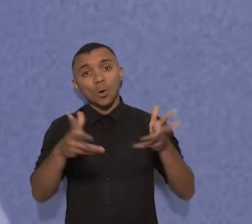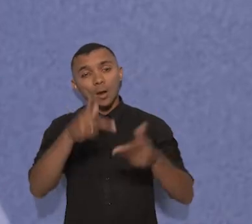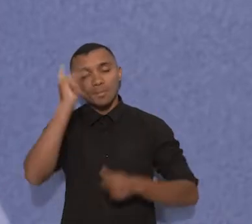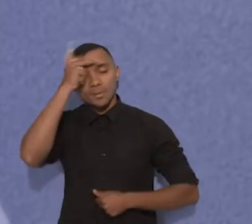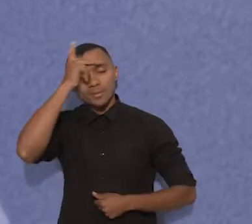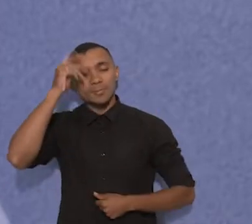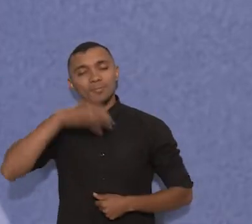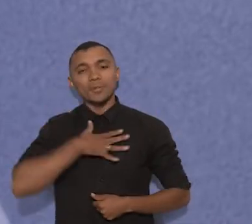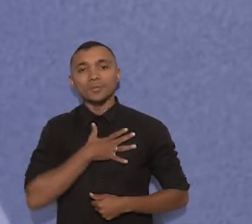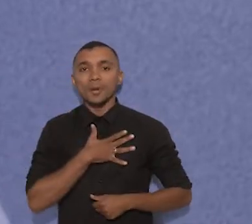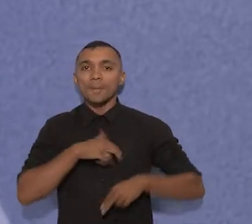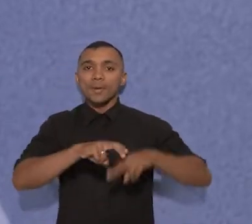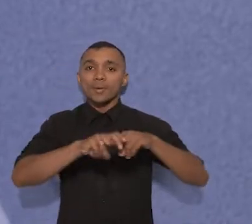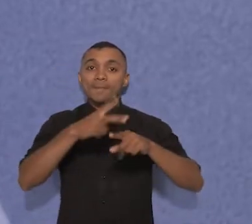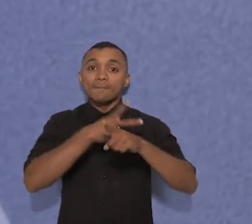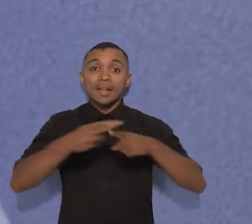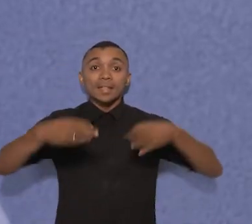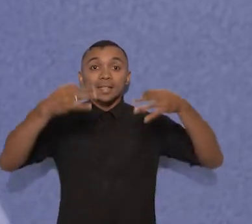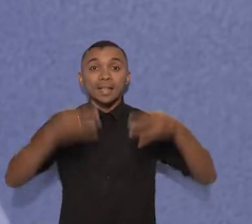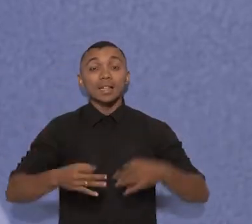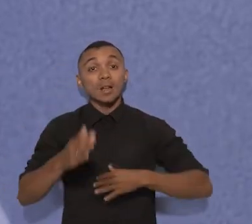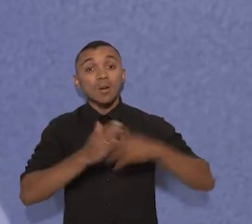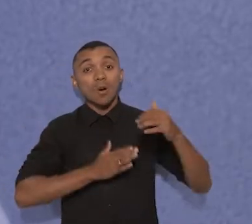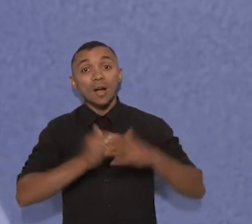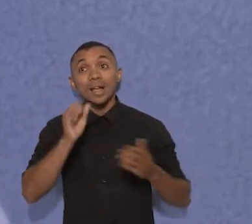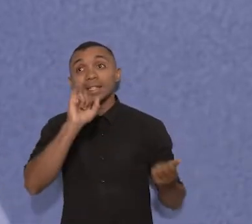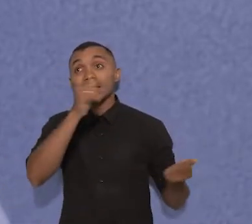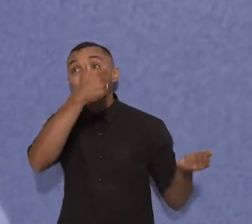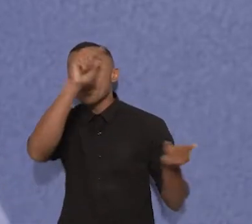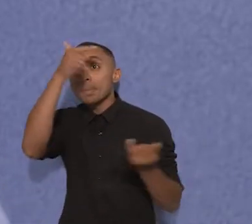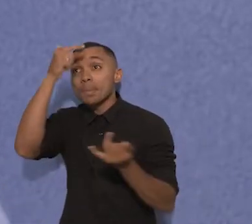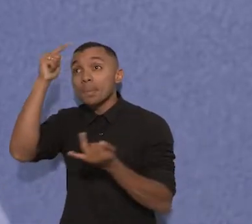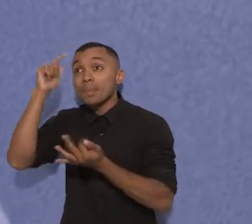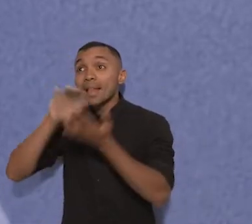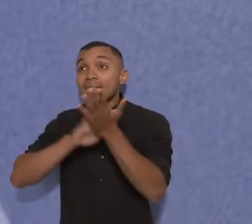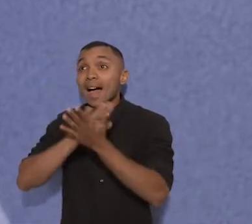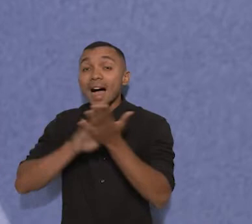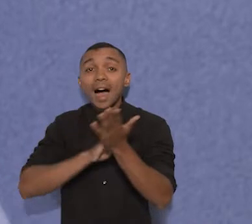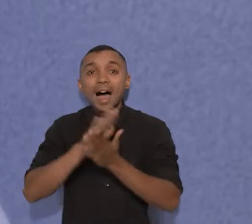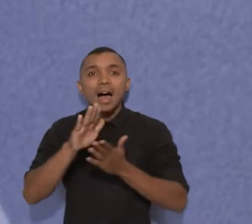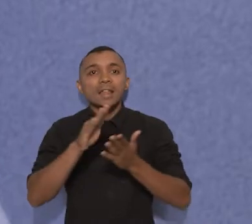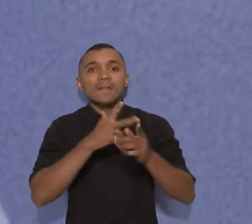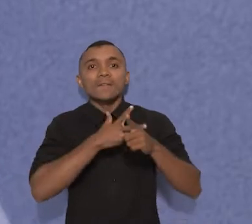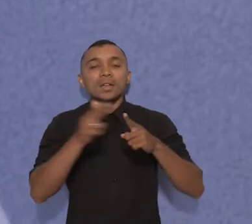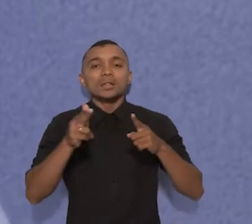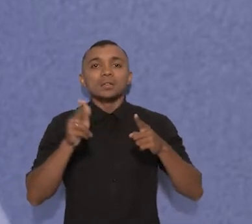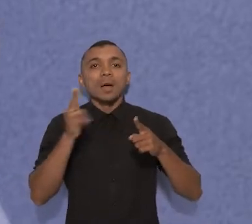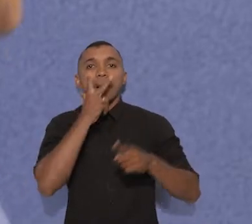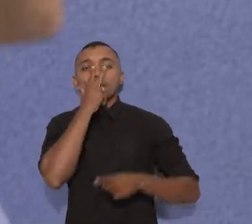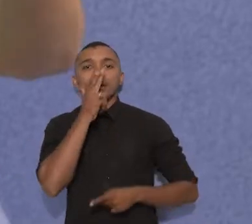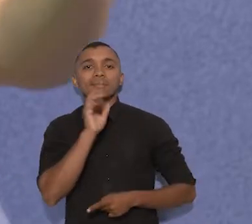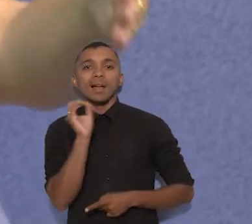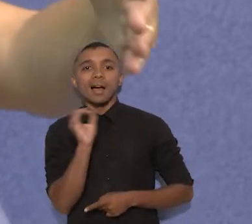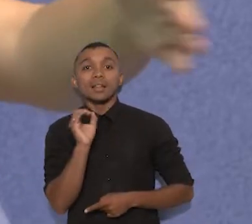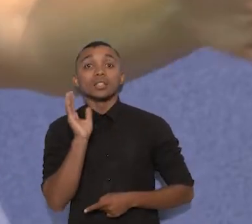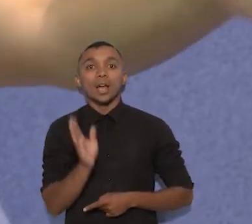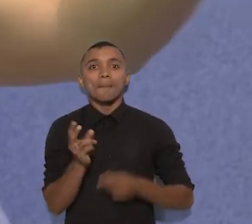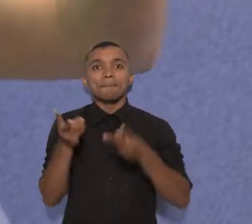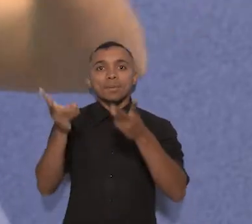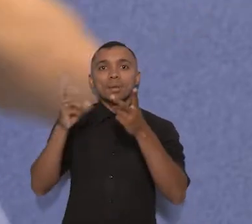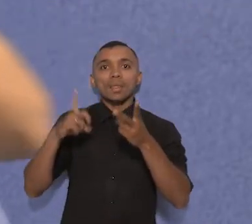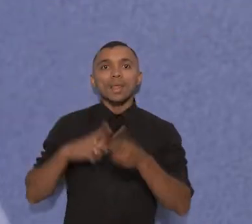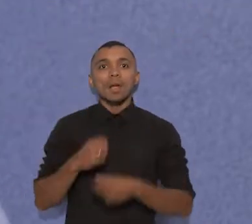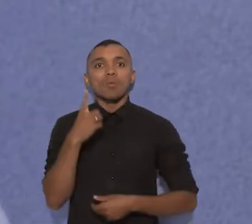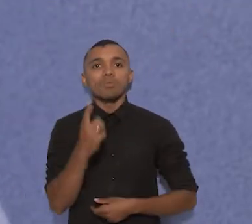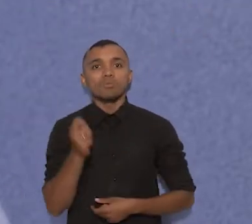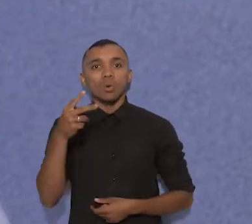uma vitória absolutamente injusta. Qualquer resultado que não fosse a vitória do Ceará nesse jogo contra o Corinthians seria uma hecatombe, como foram vários resultados que o